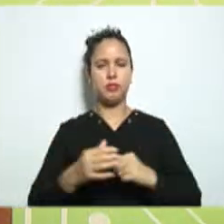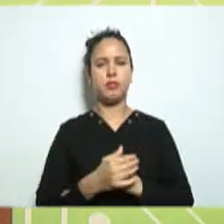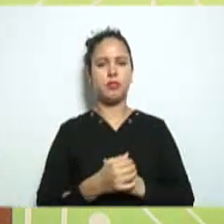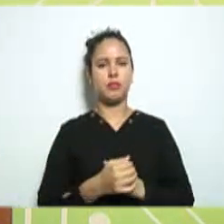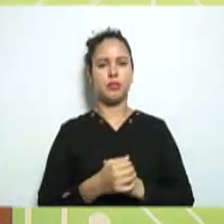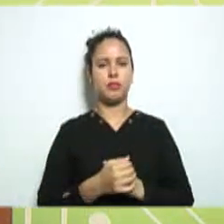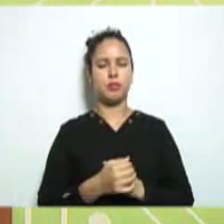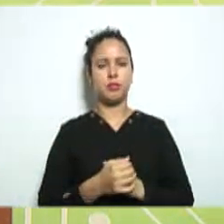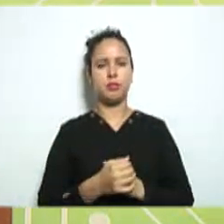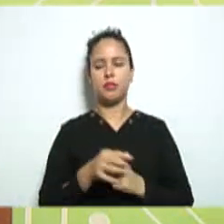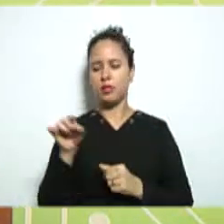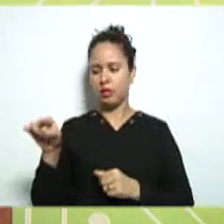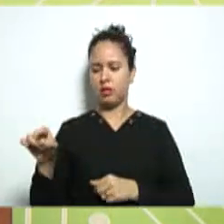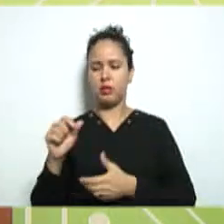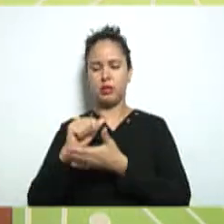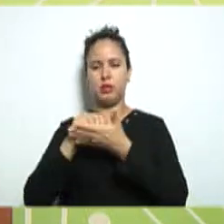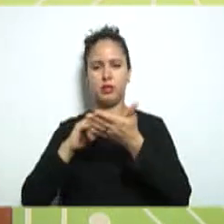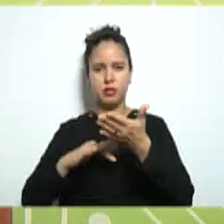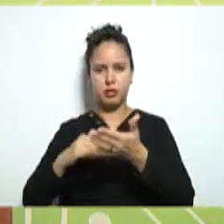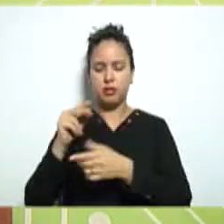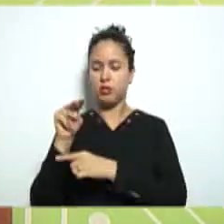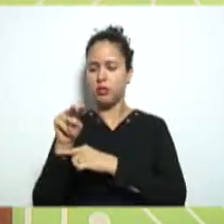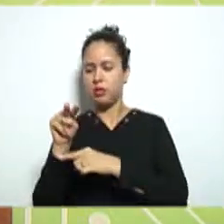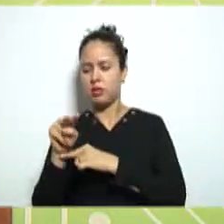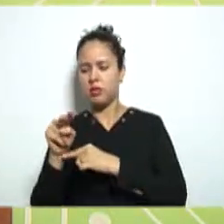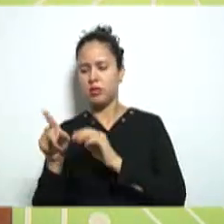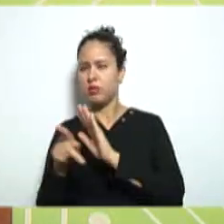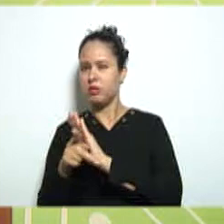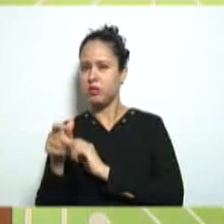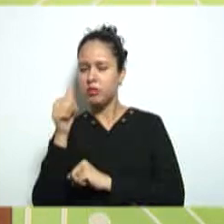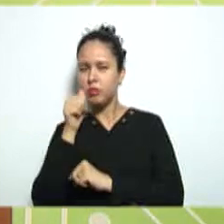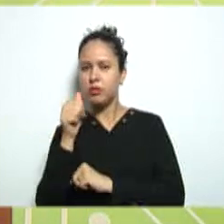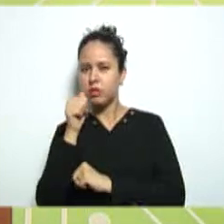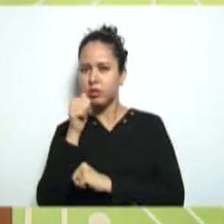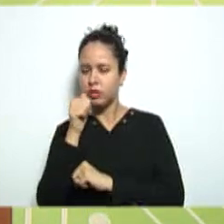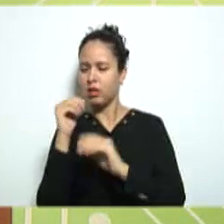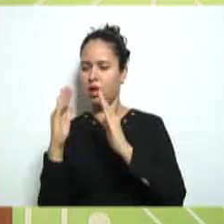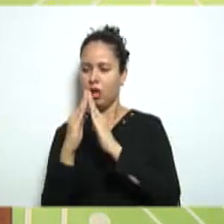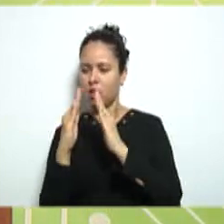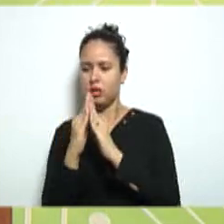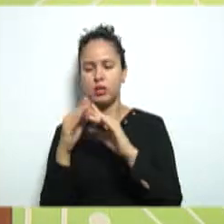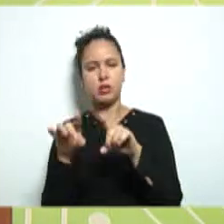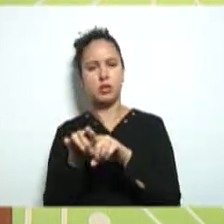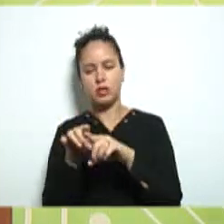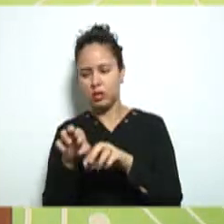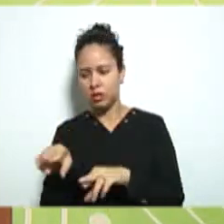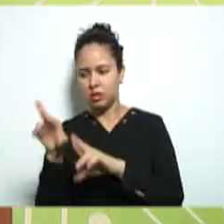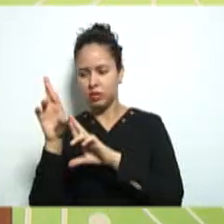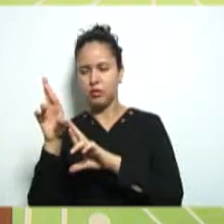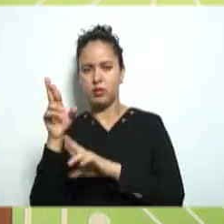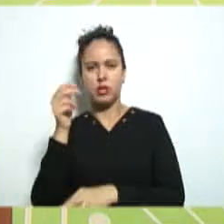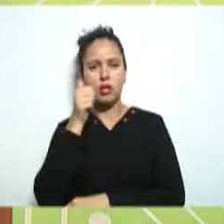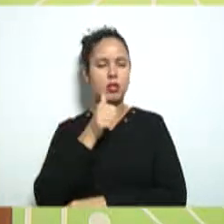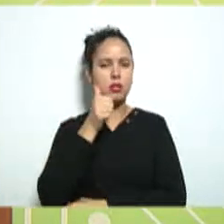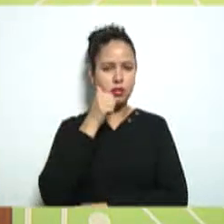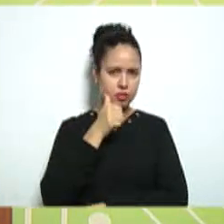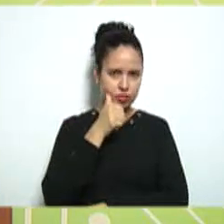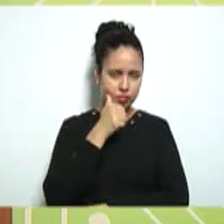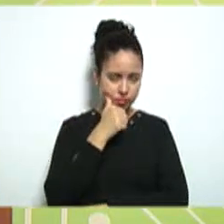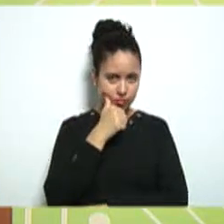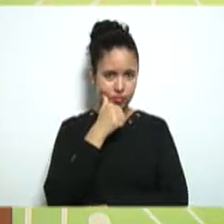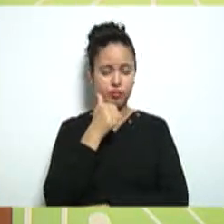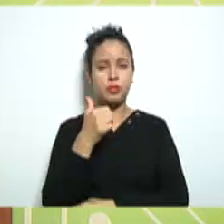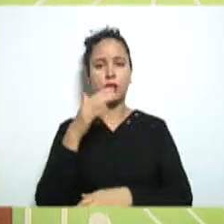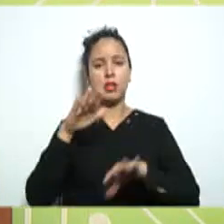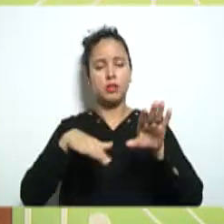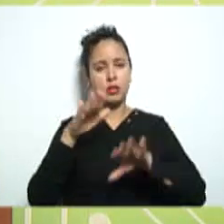atividade do cuidado ela é associada ao feminino, os cuidados da casa recaem sobre a mulher. E aí, às vezes,